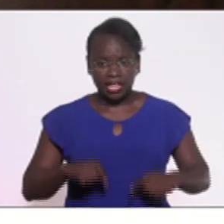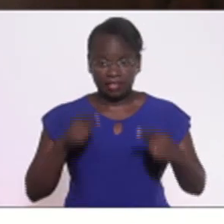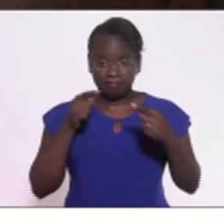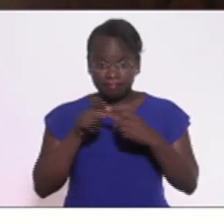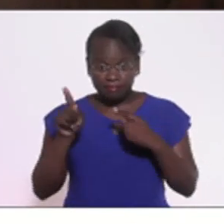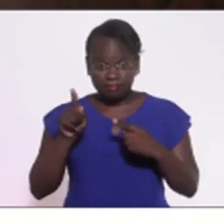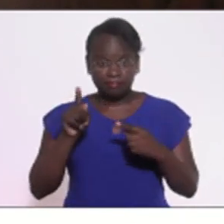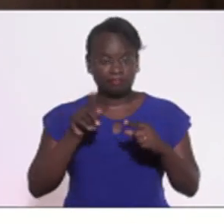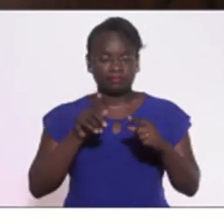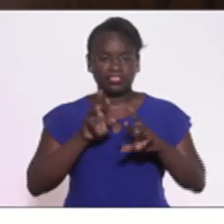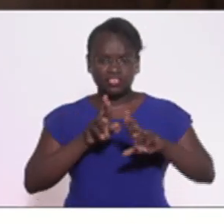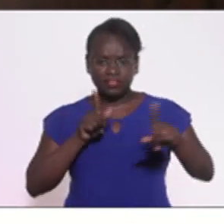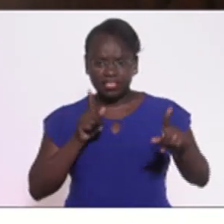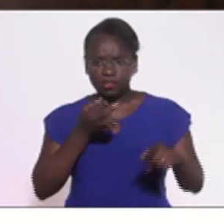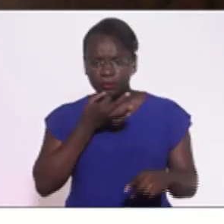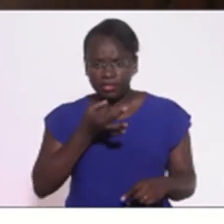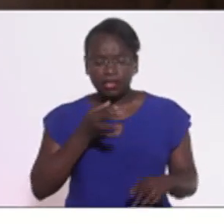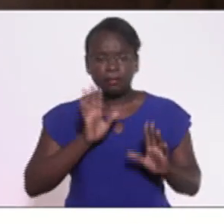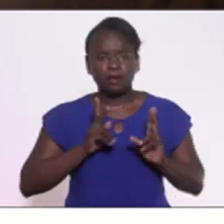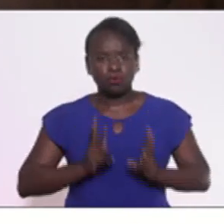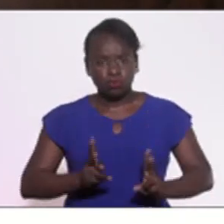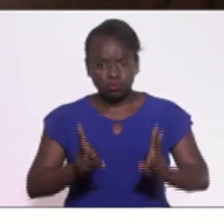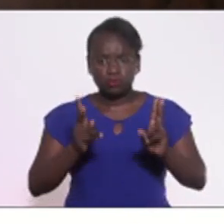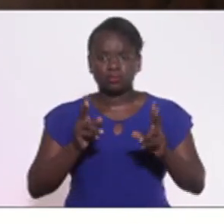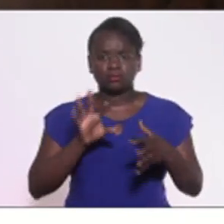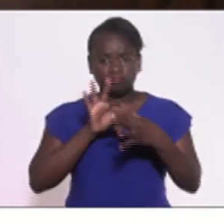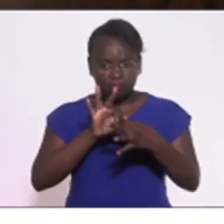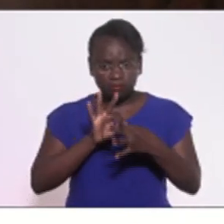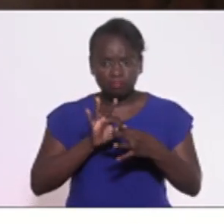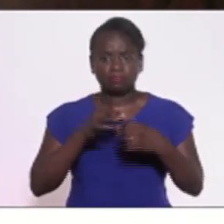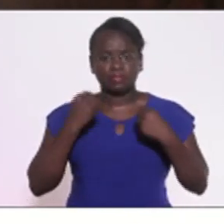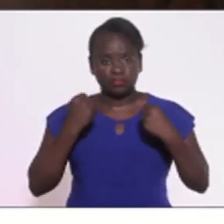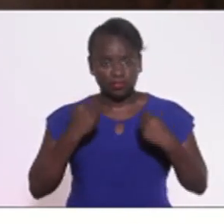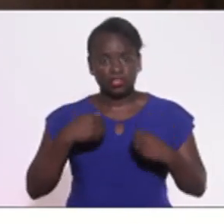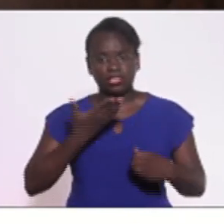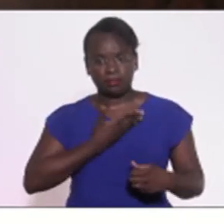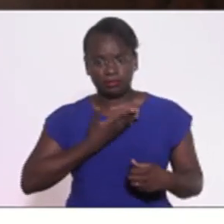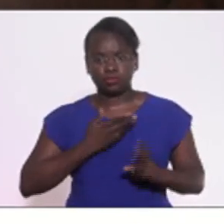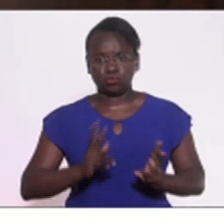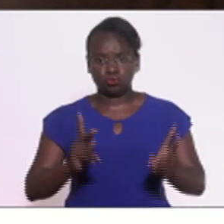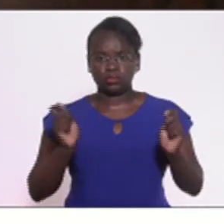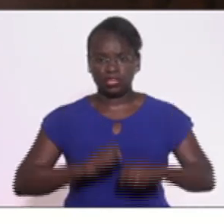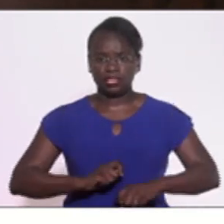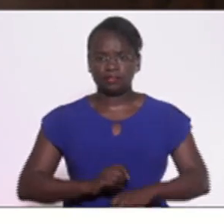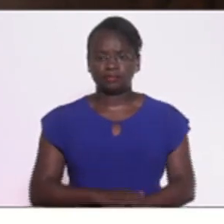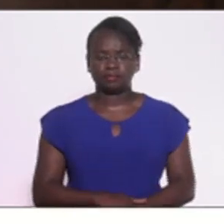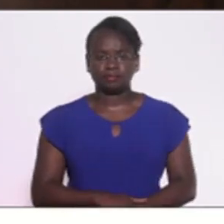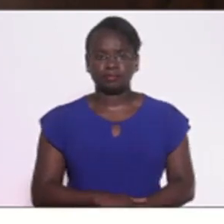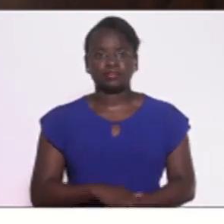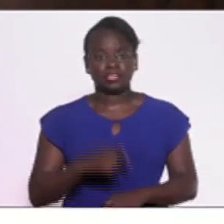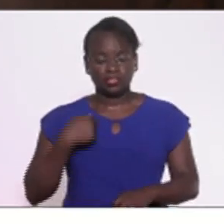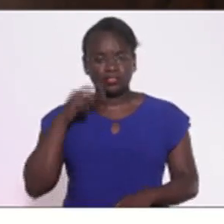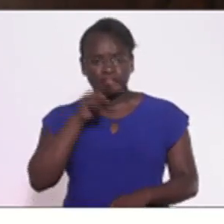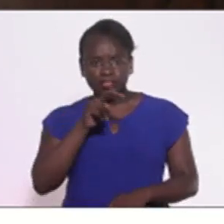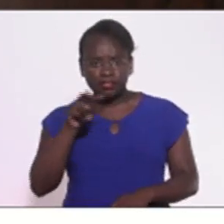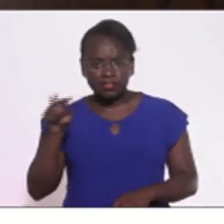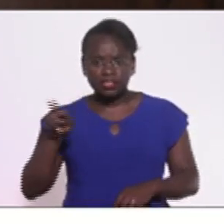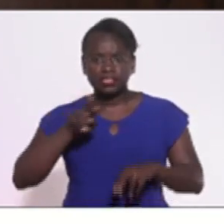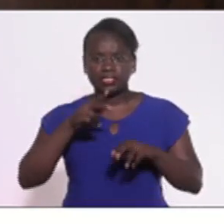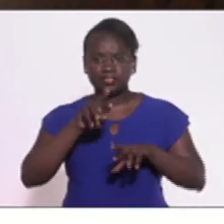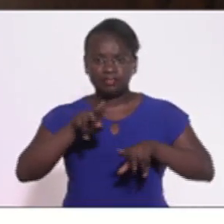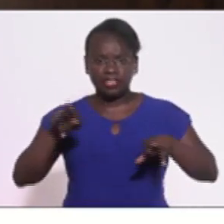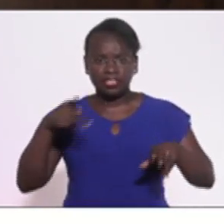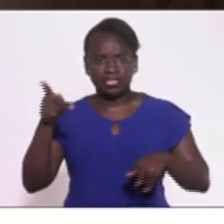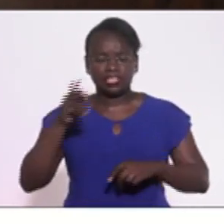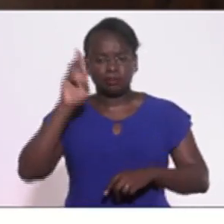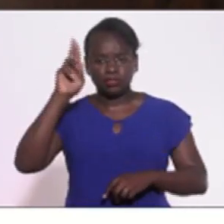divergir e preservar e fortalecer a amizade. Eu acompanhei vários programas do Ronaldo